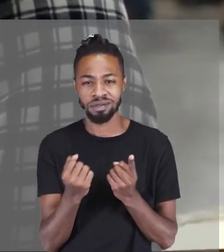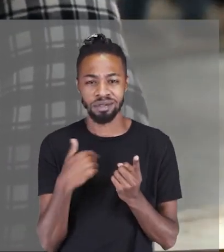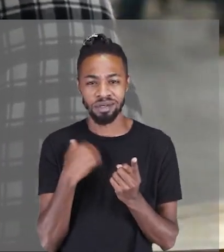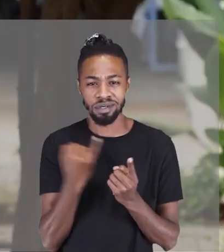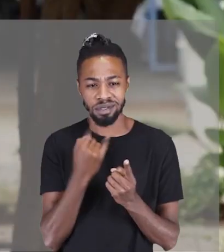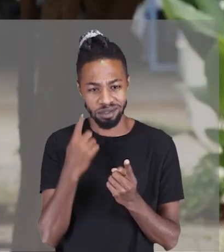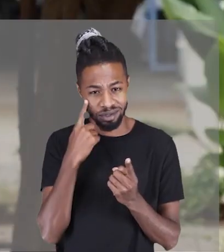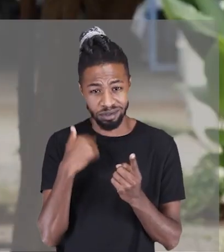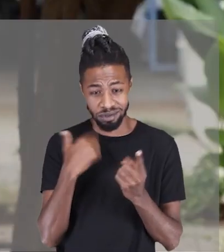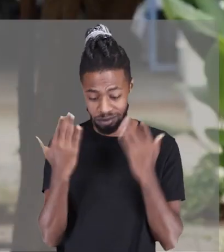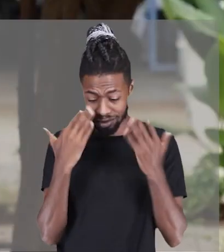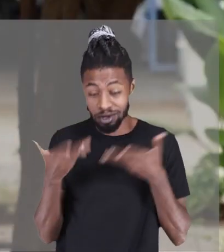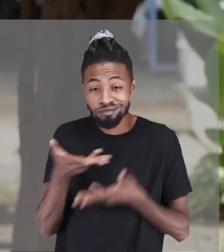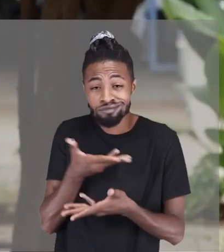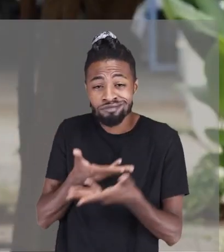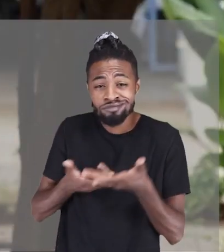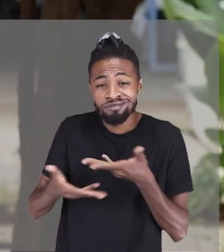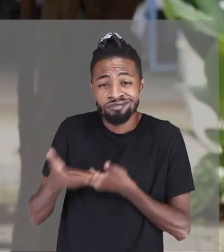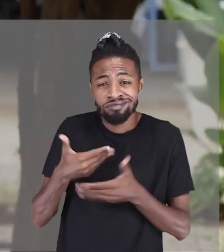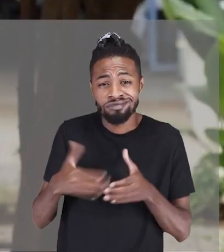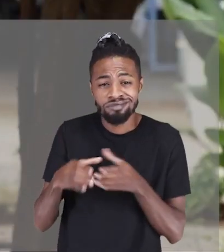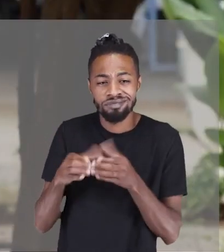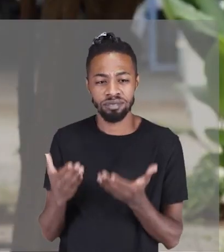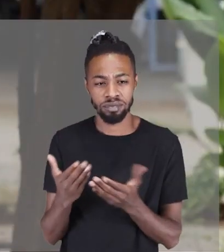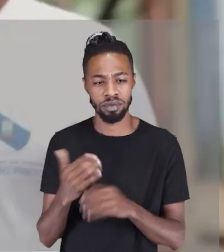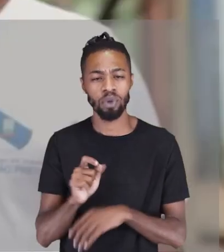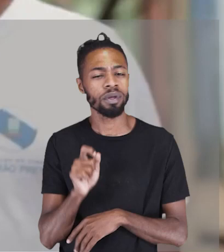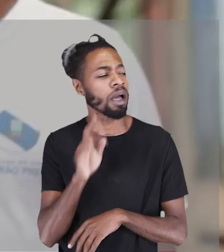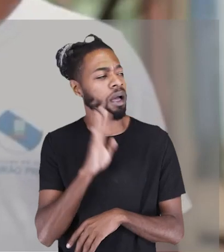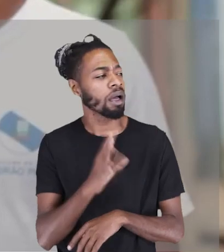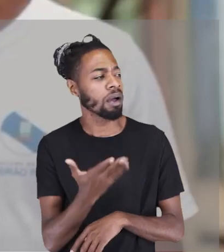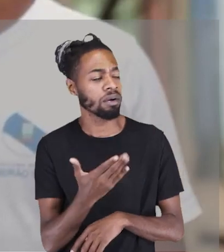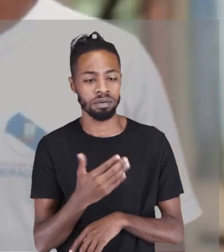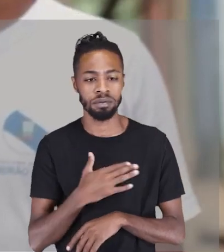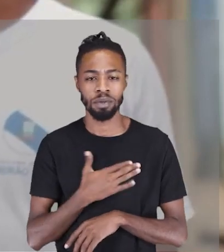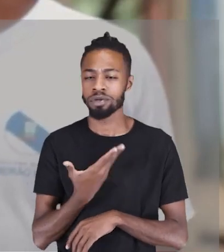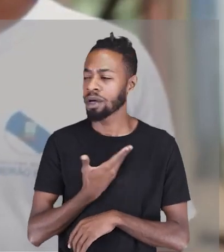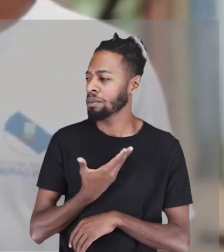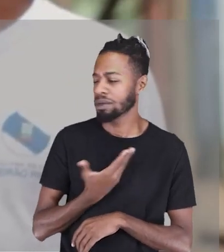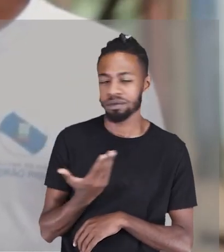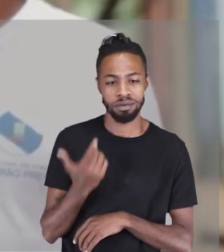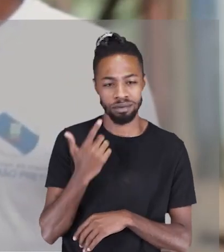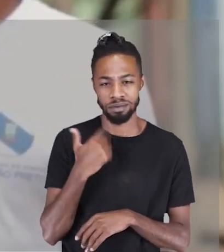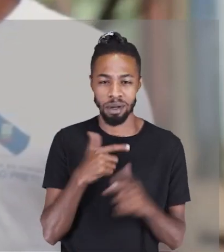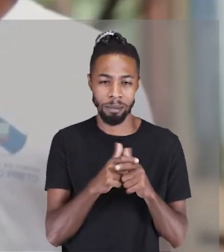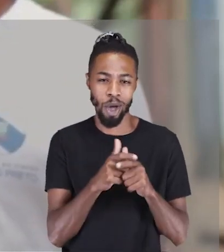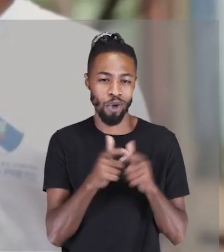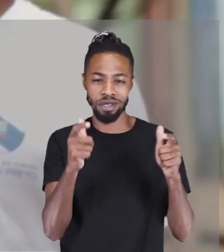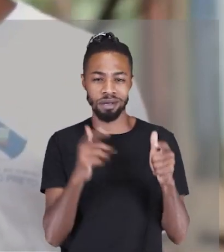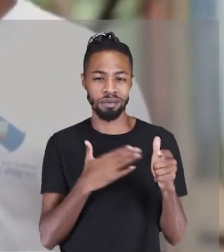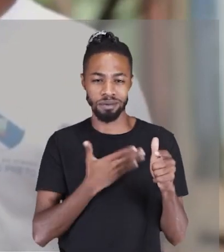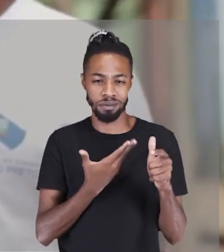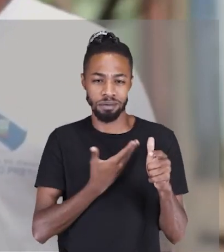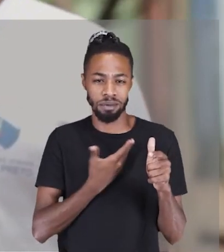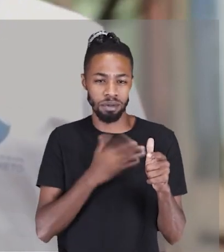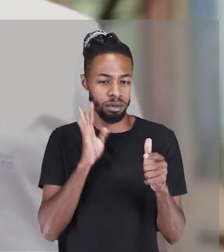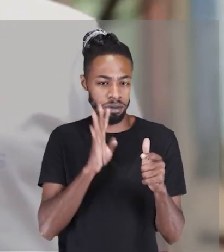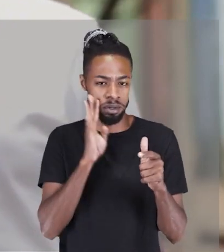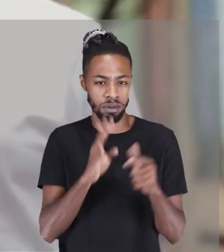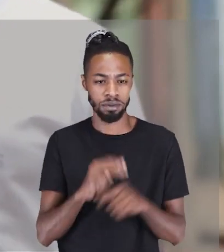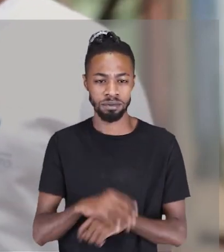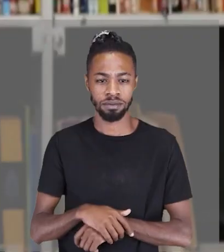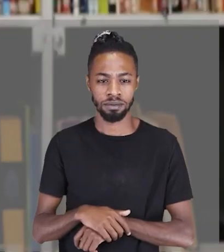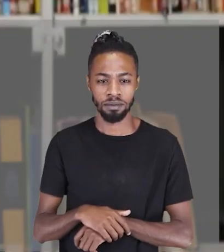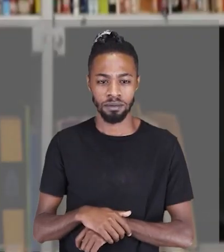solipsisticamente. O que é legal na escola? Os amigos, Maioria. Os amigos mesmo